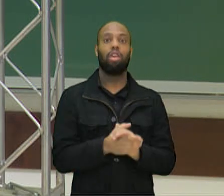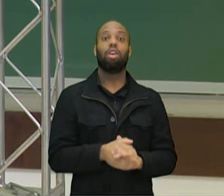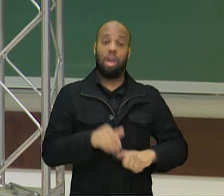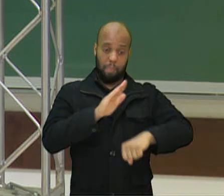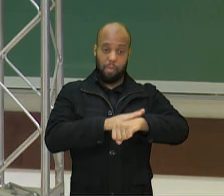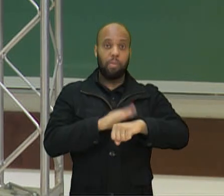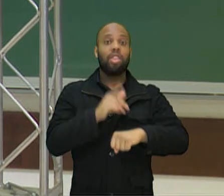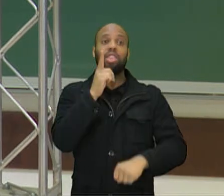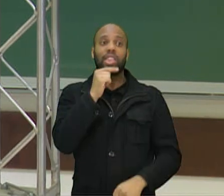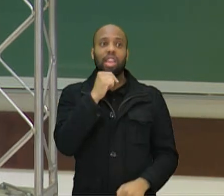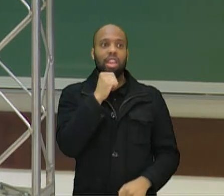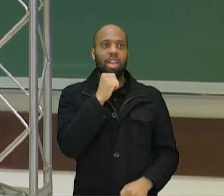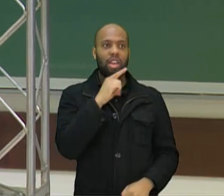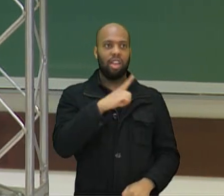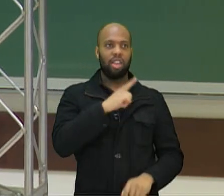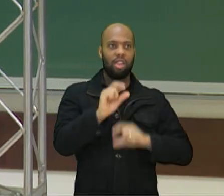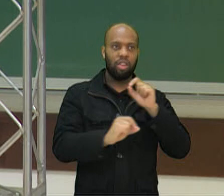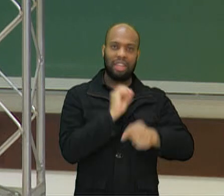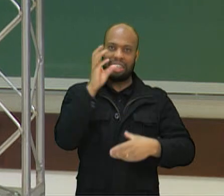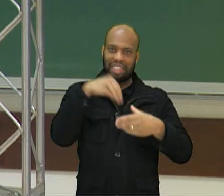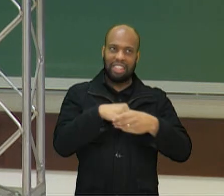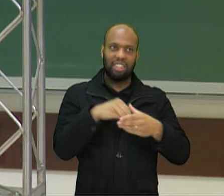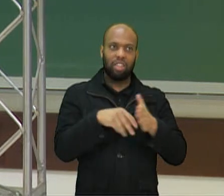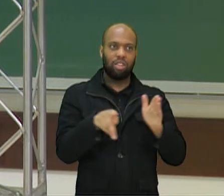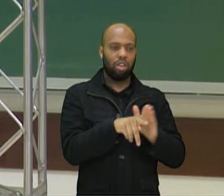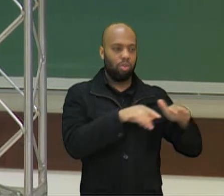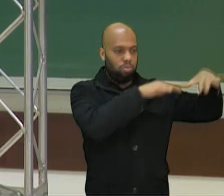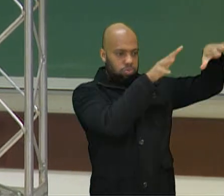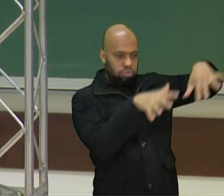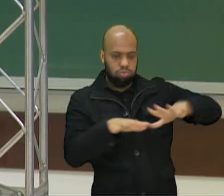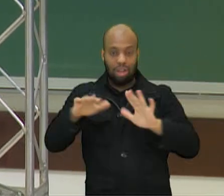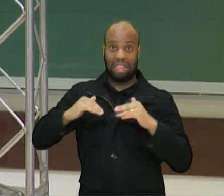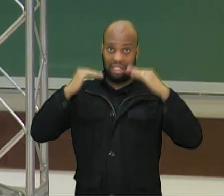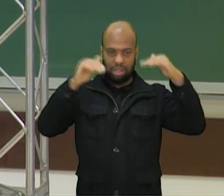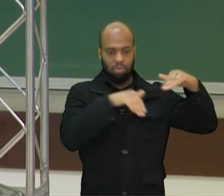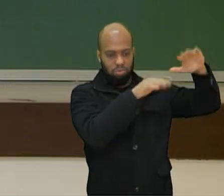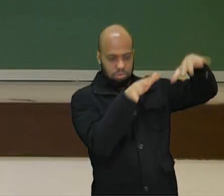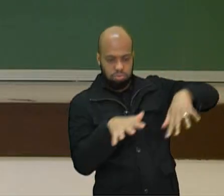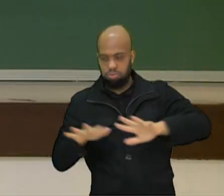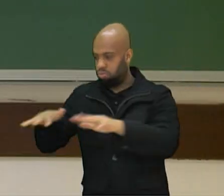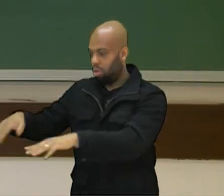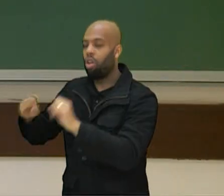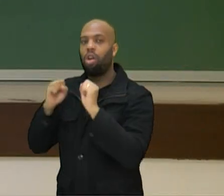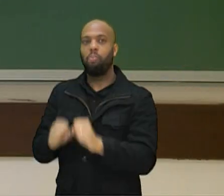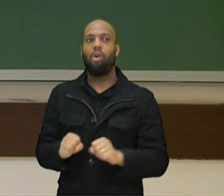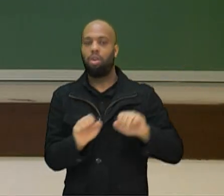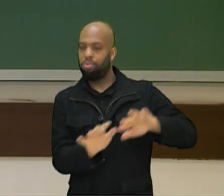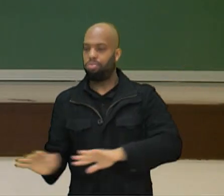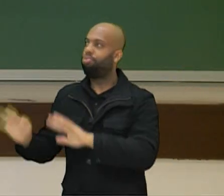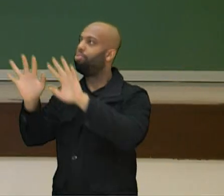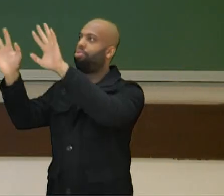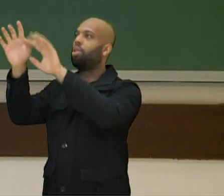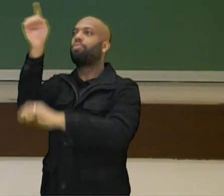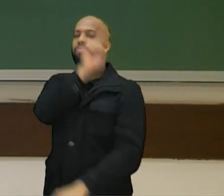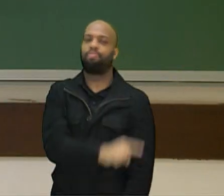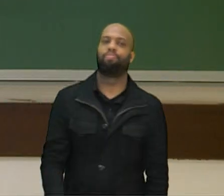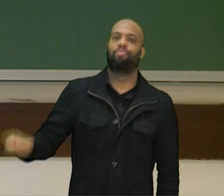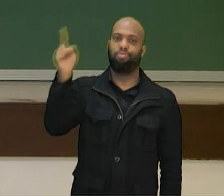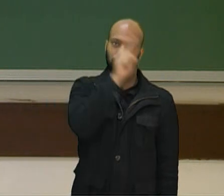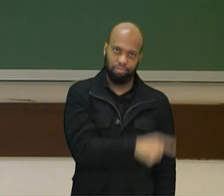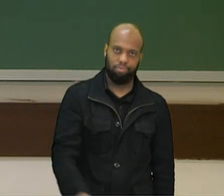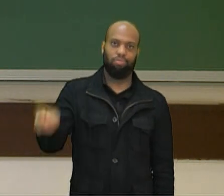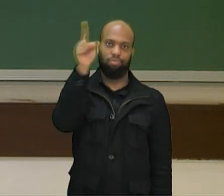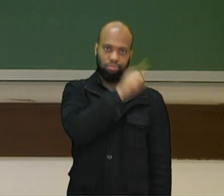água ela está correndo aqui pela superfície, ela pode novamente evaporar e voltar a alimentar o